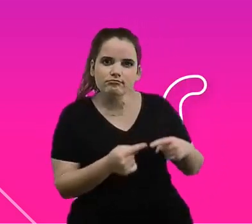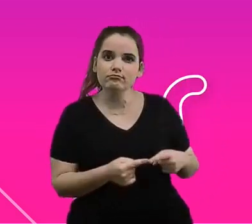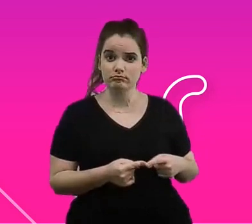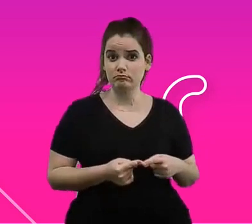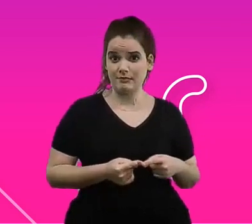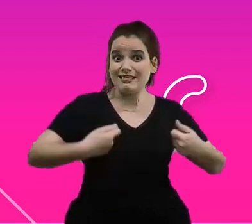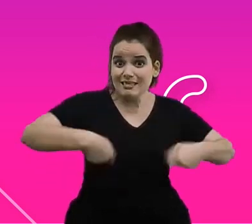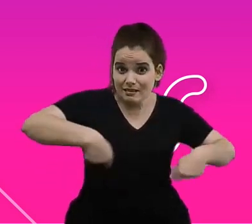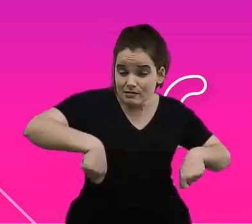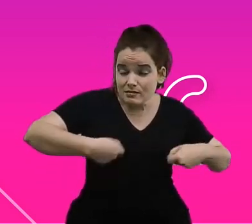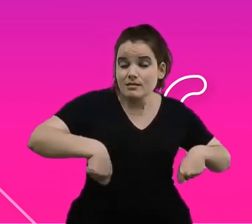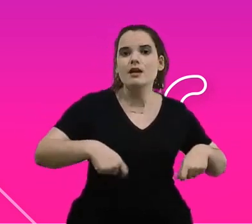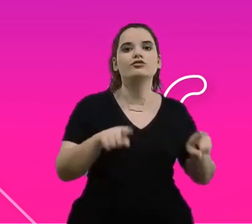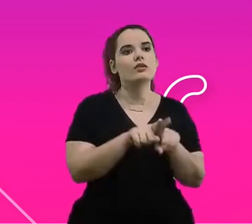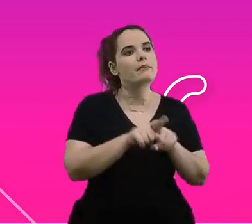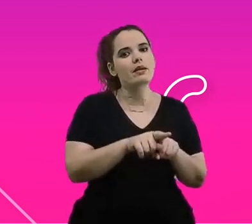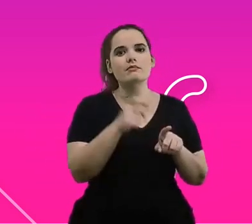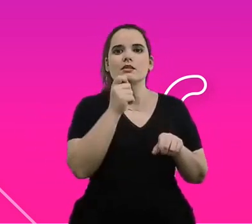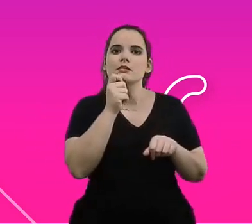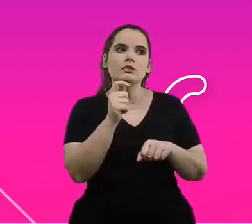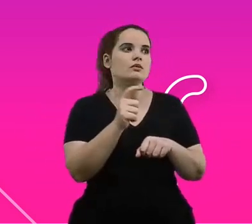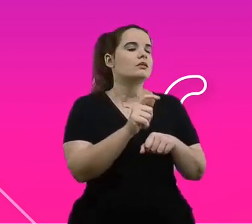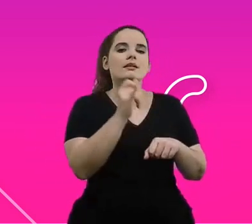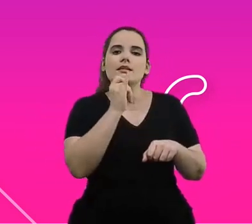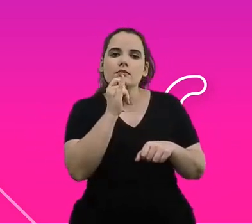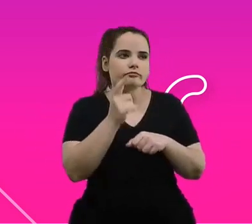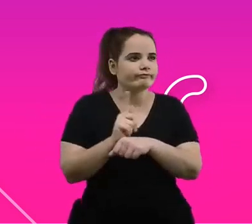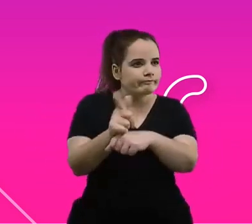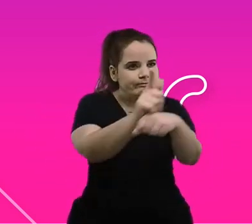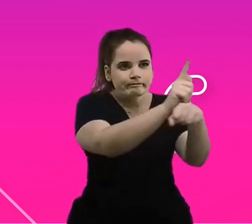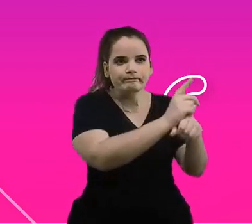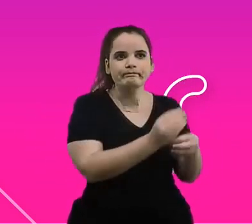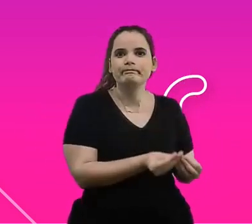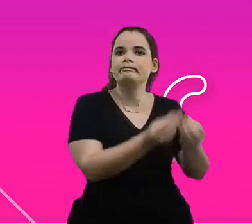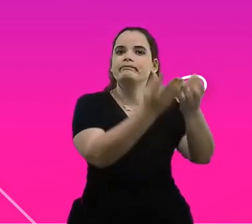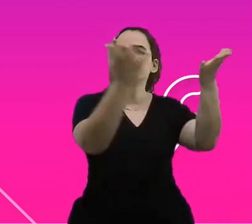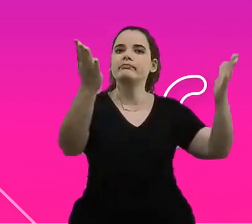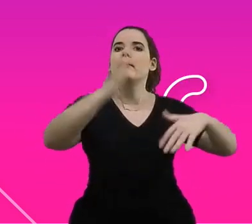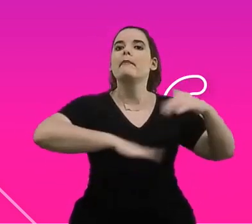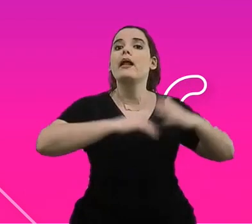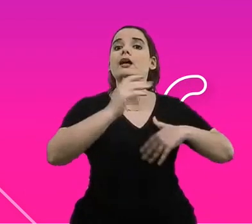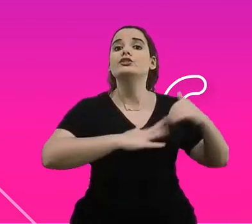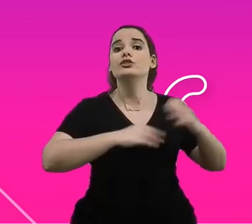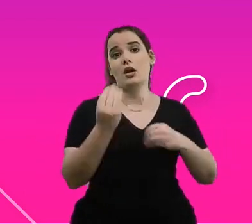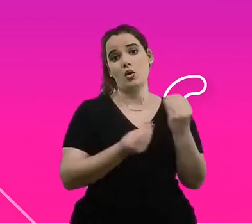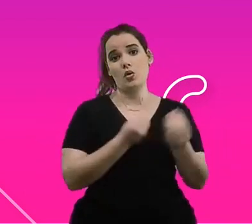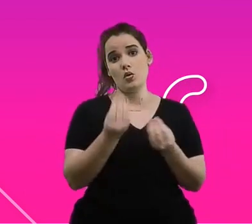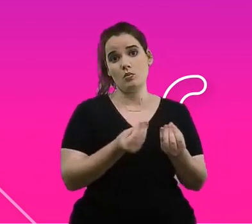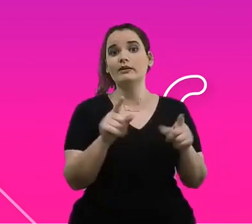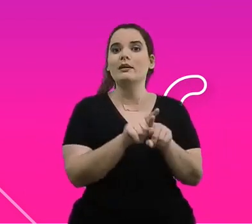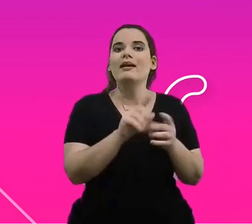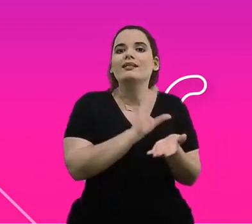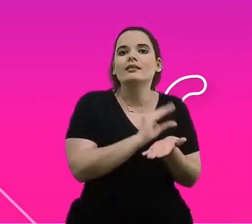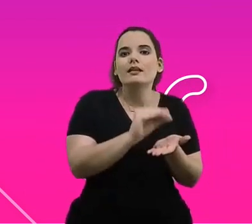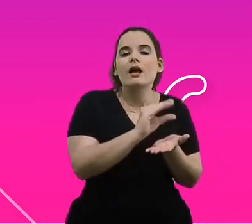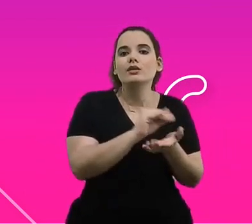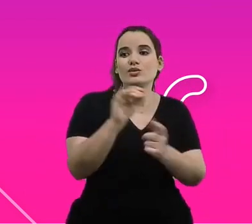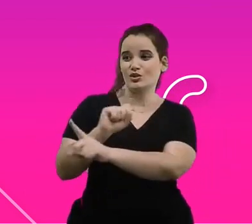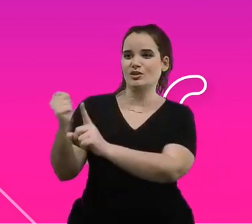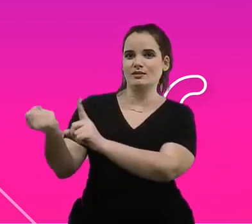secretarias de governo, com a formação de um gabinete de crise, e setores extra-governo aí também com ampla